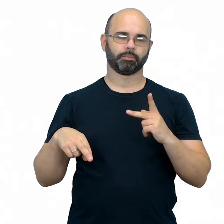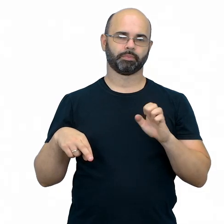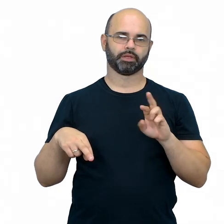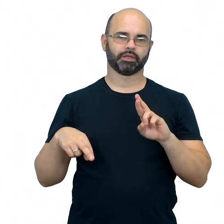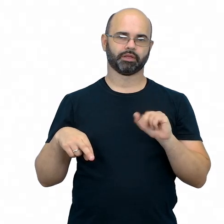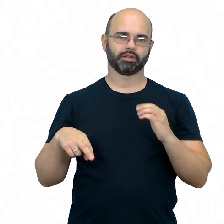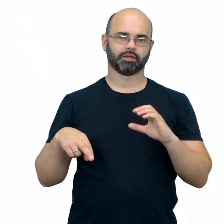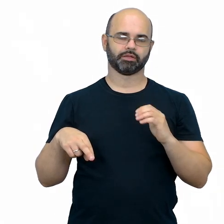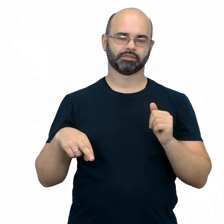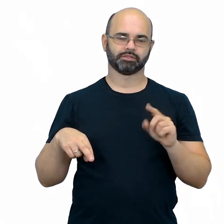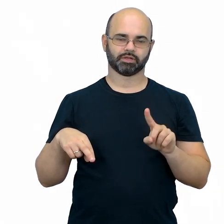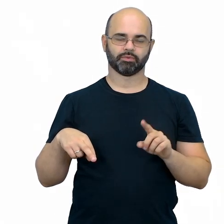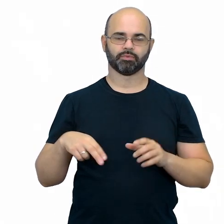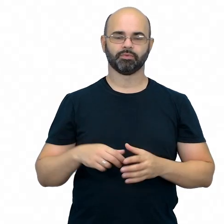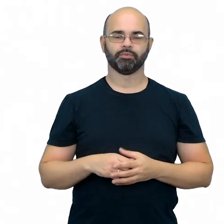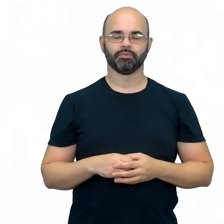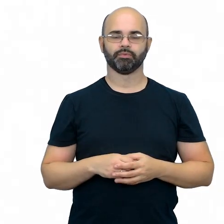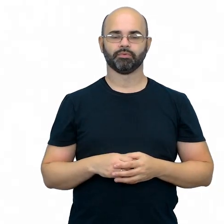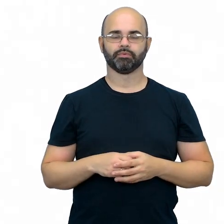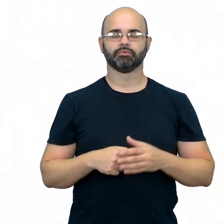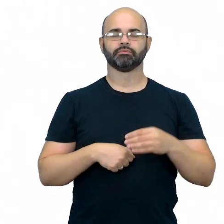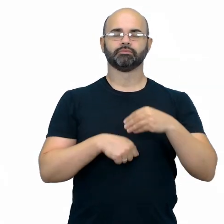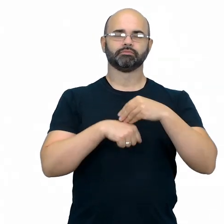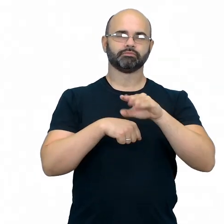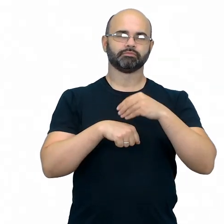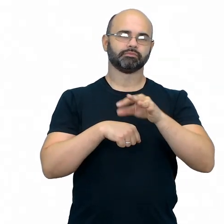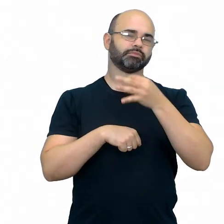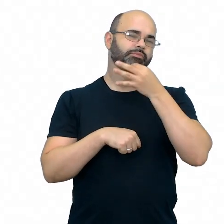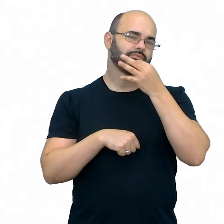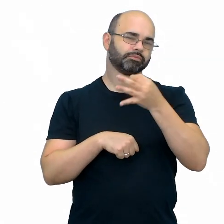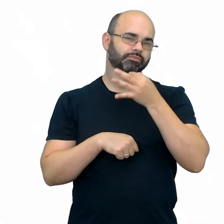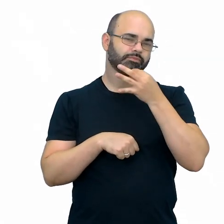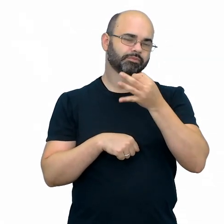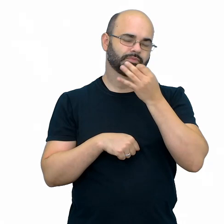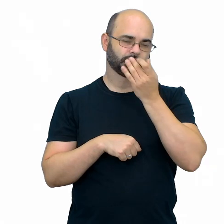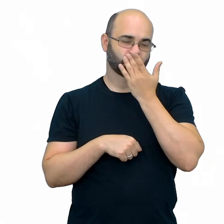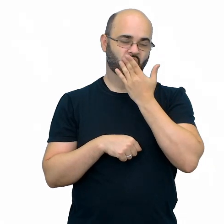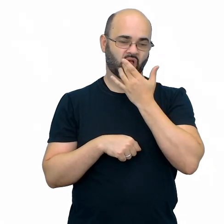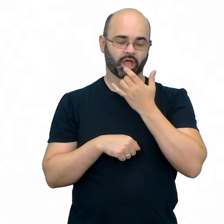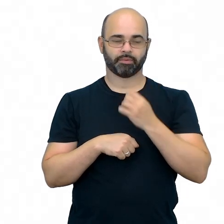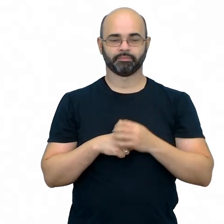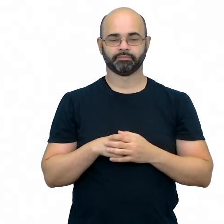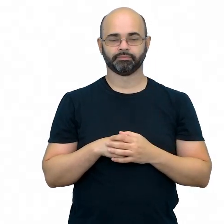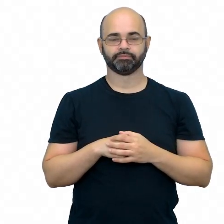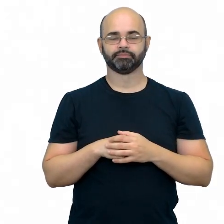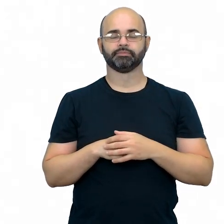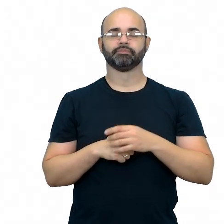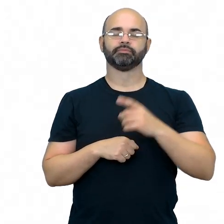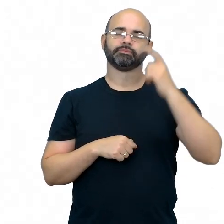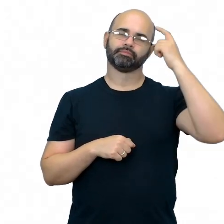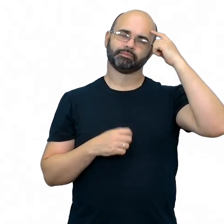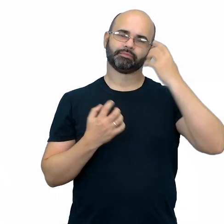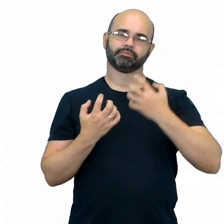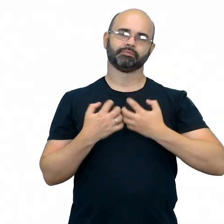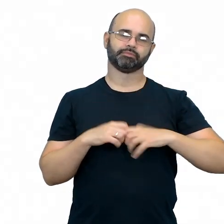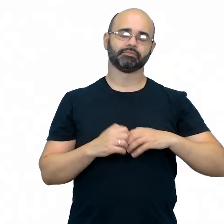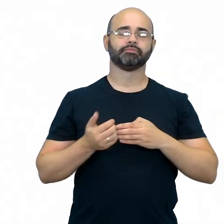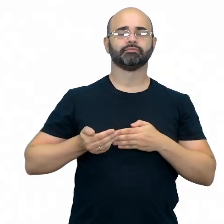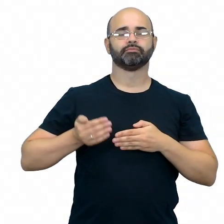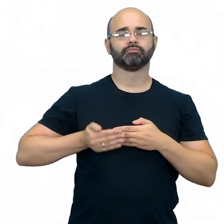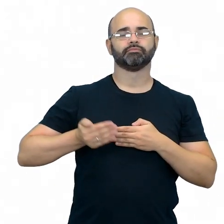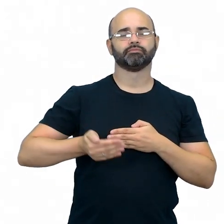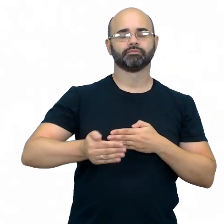dar algumas sugestões, né, de como você fazer aquele seu roteiro, para poder pensar nesse desdobramento,